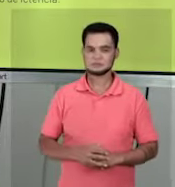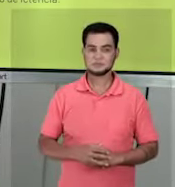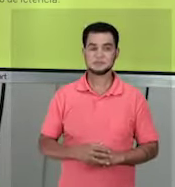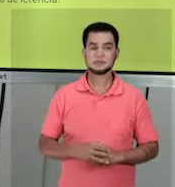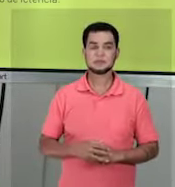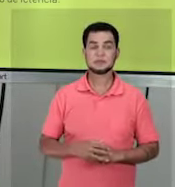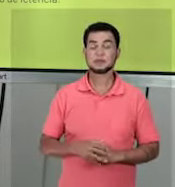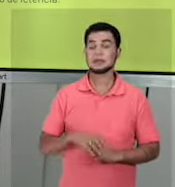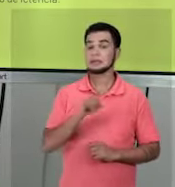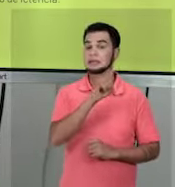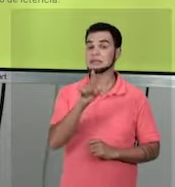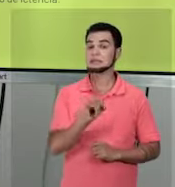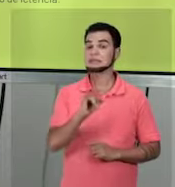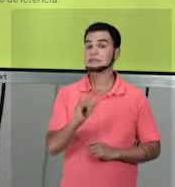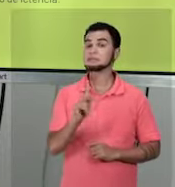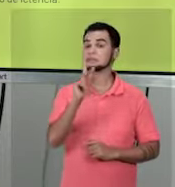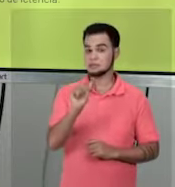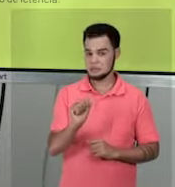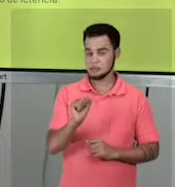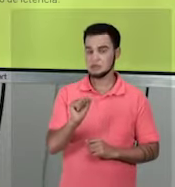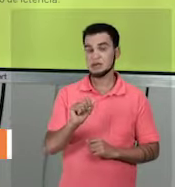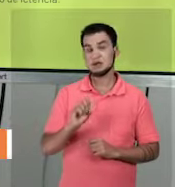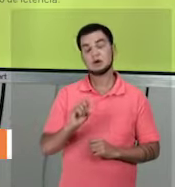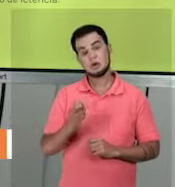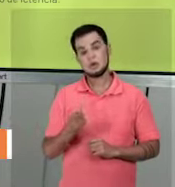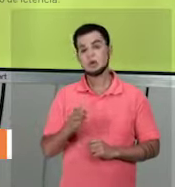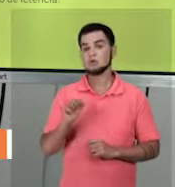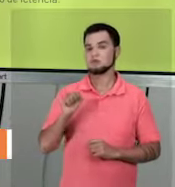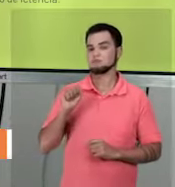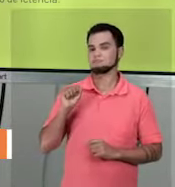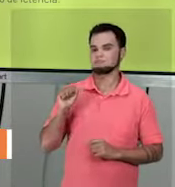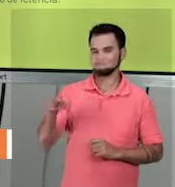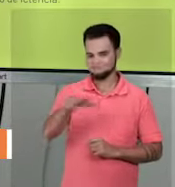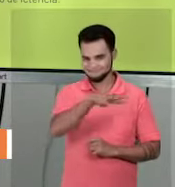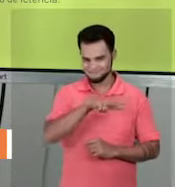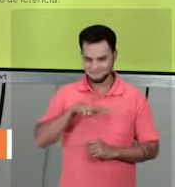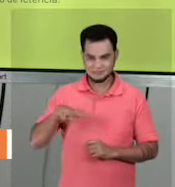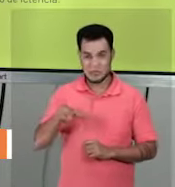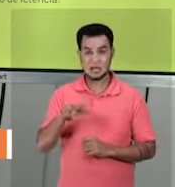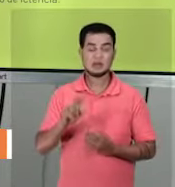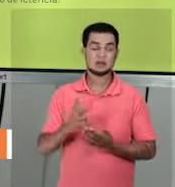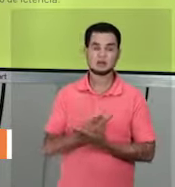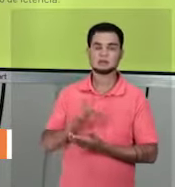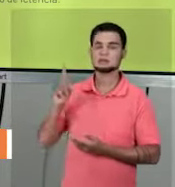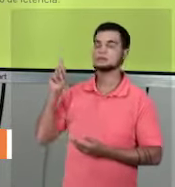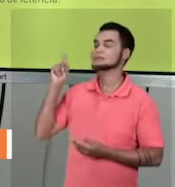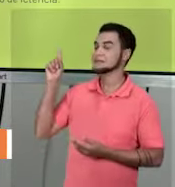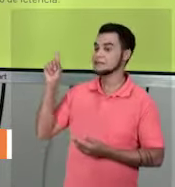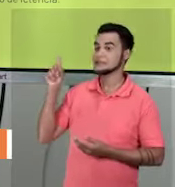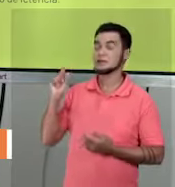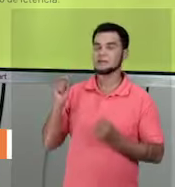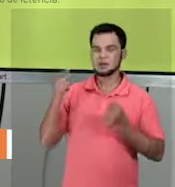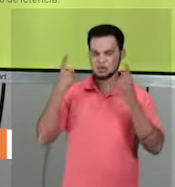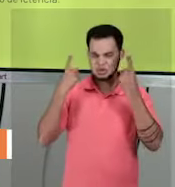fortes, principalmente nas articulações, podendo a pessoa ficar, às vezes, até um pouco atrofiada de não